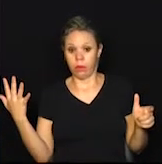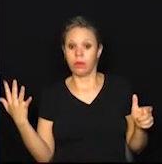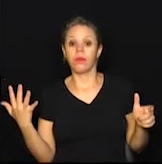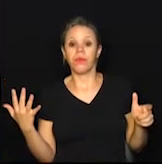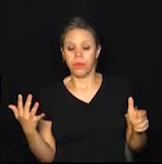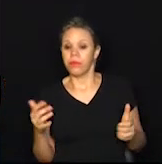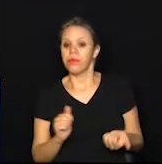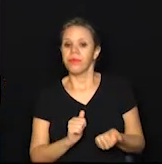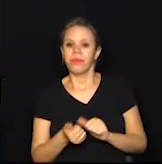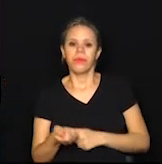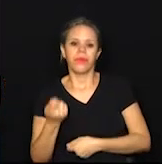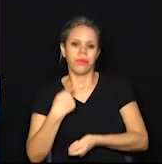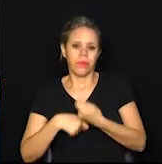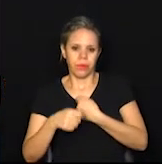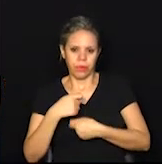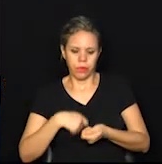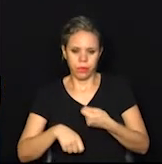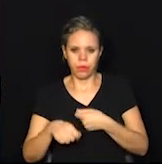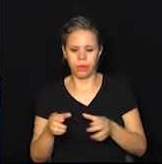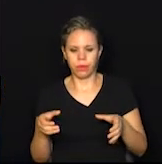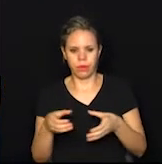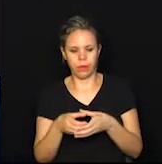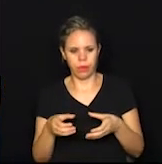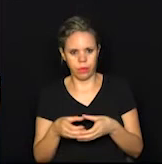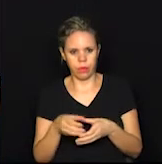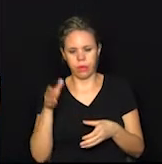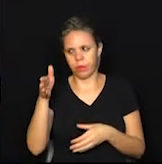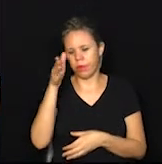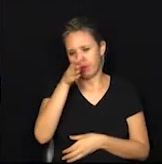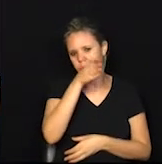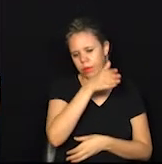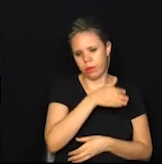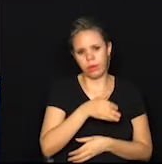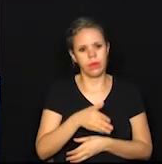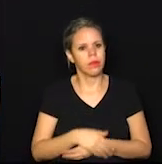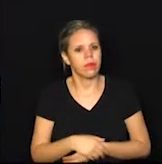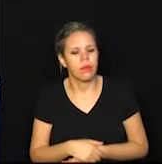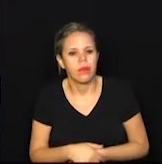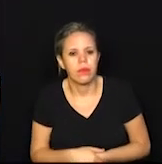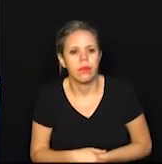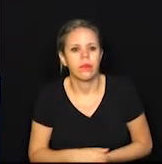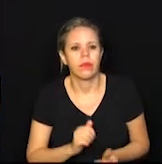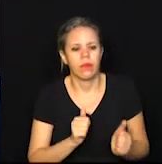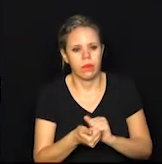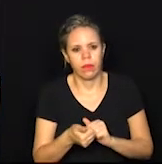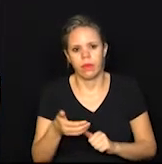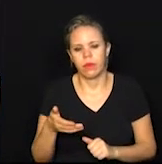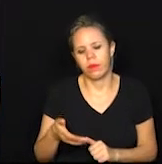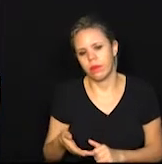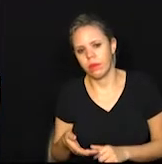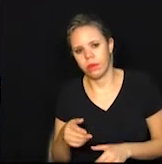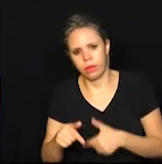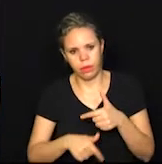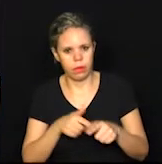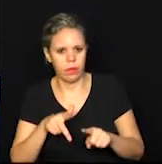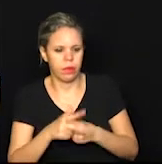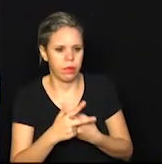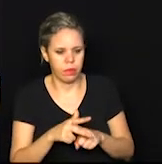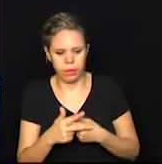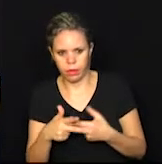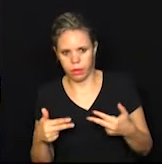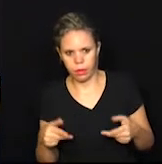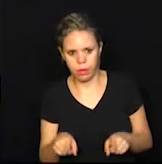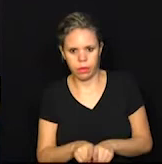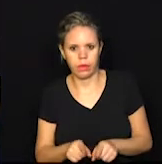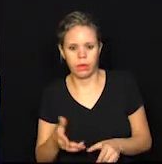gente administrar, e essa equipe vai rodando esses espaços, fazendo a manutenção, fazendo